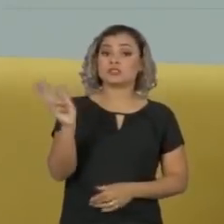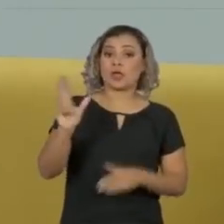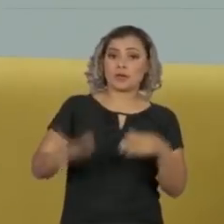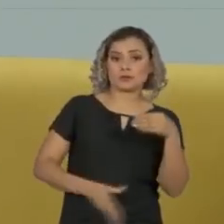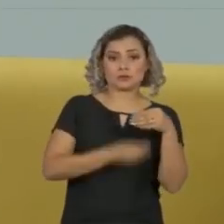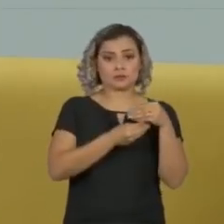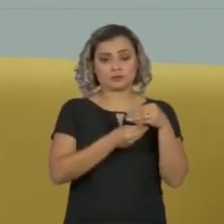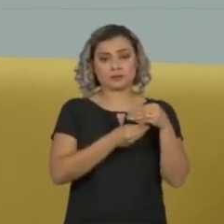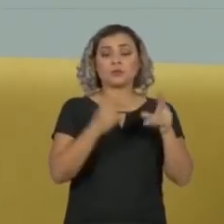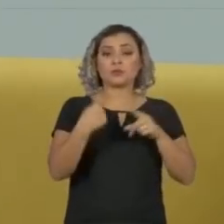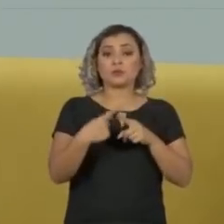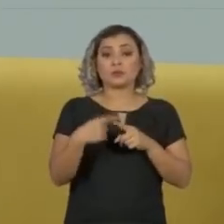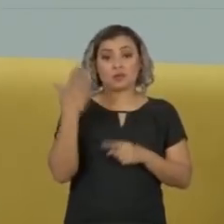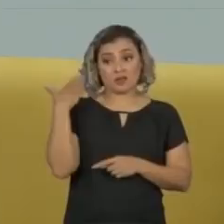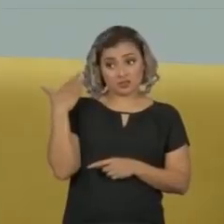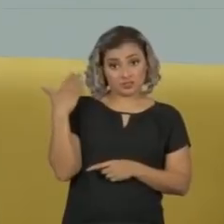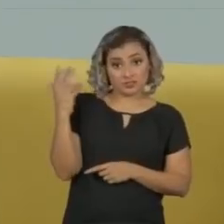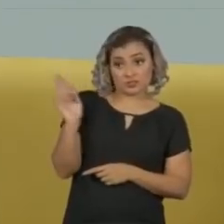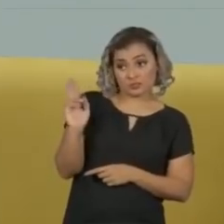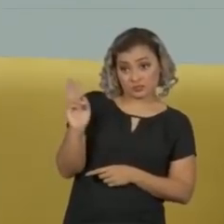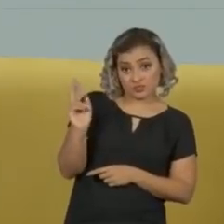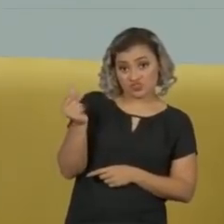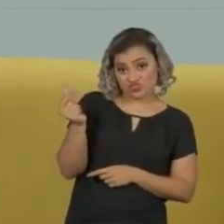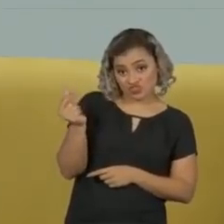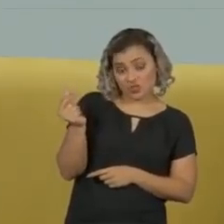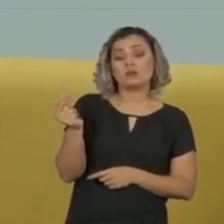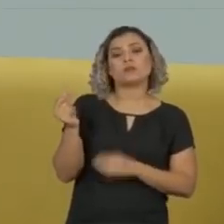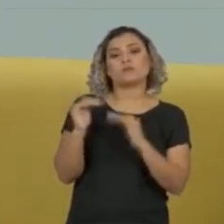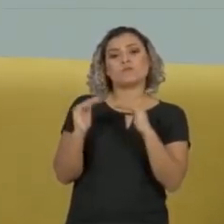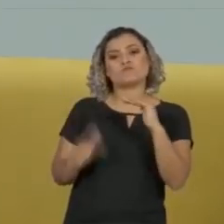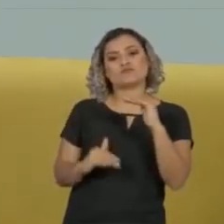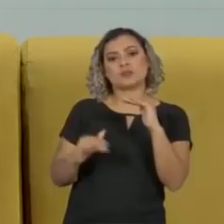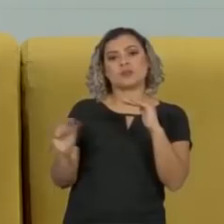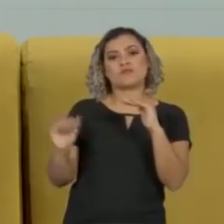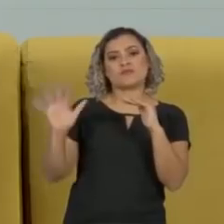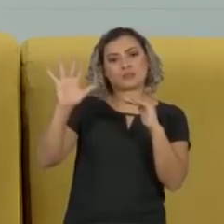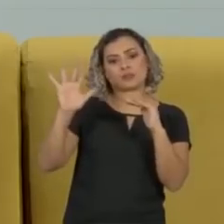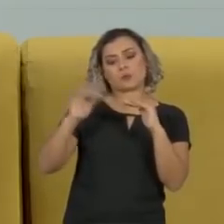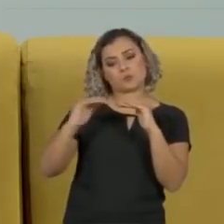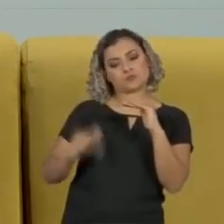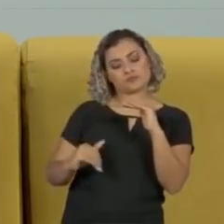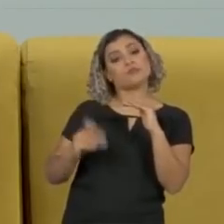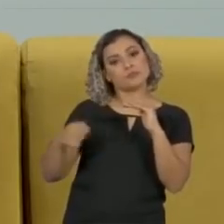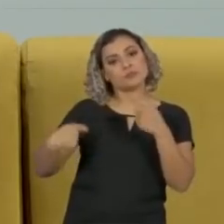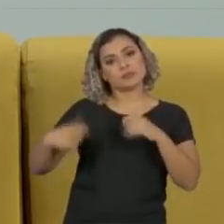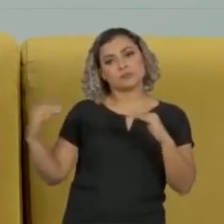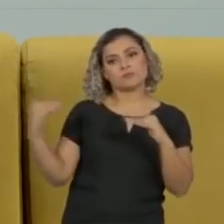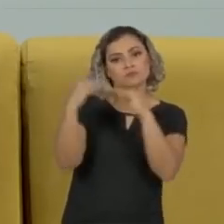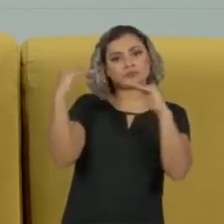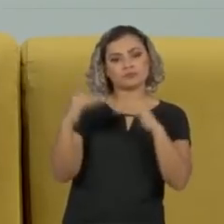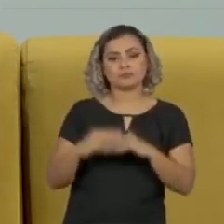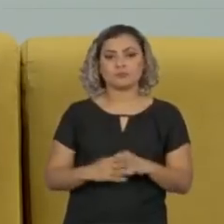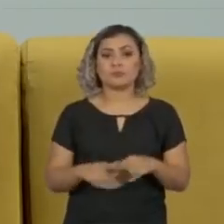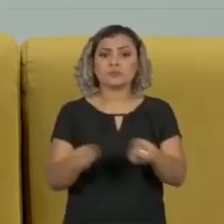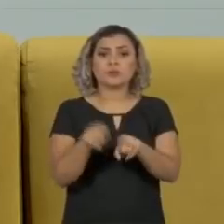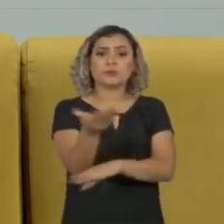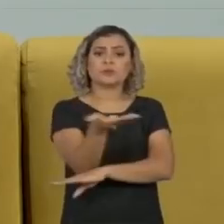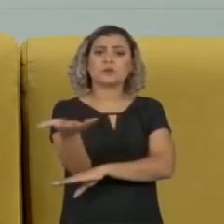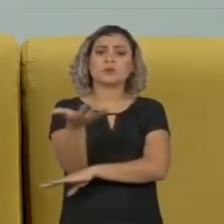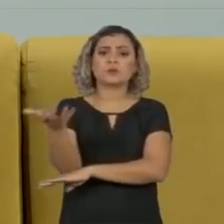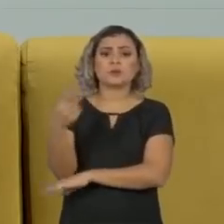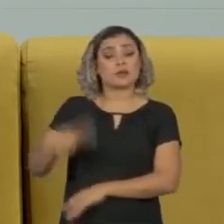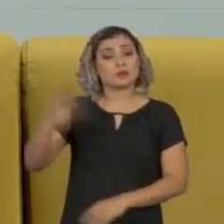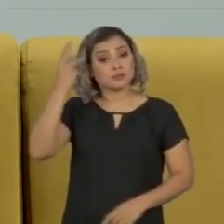feita porque o primeiro valor, estipulado em dezembro, ficou abaixo da inflação. E a população de rua da maior cidade do